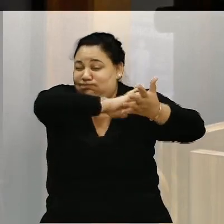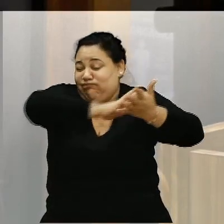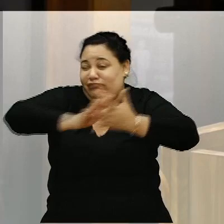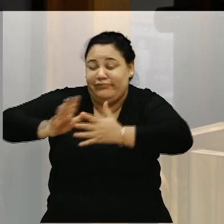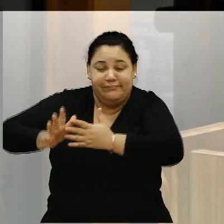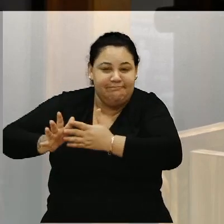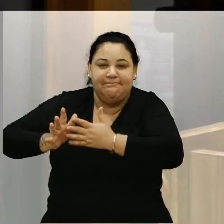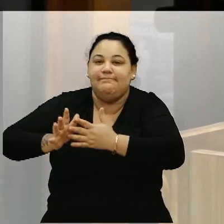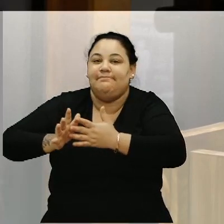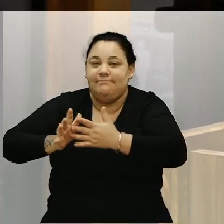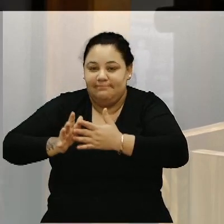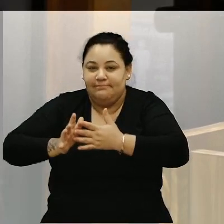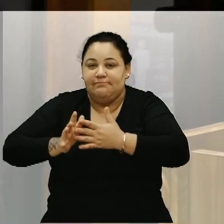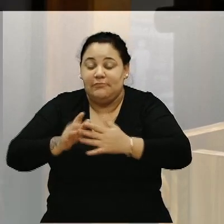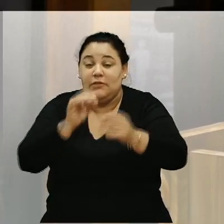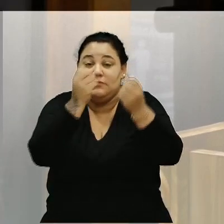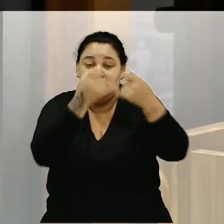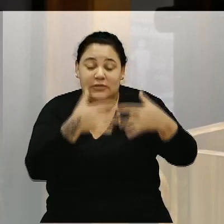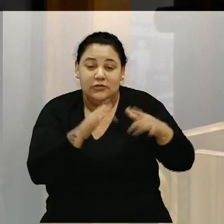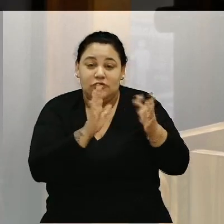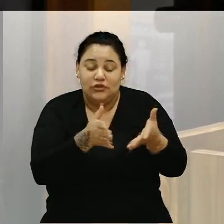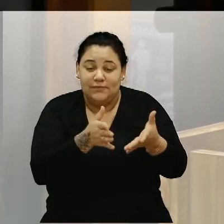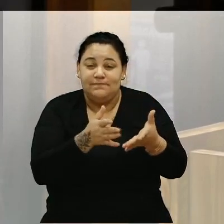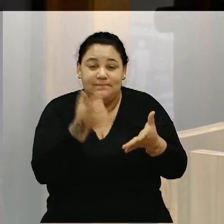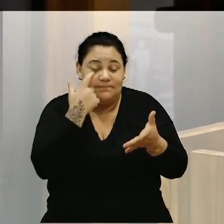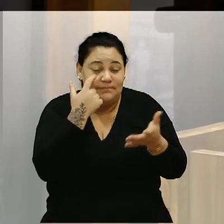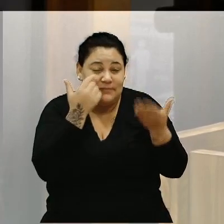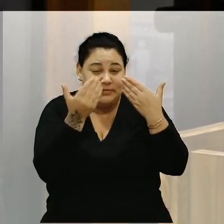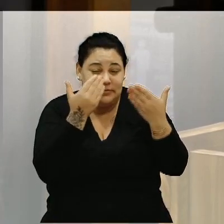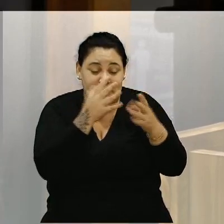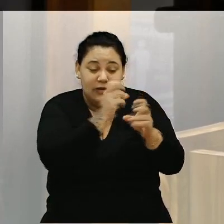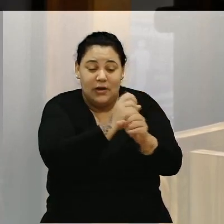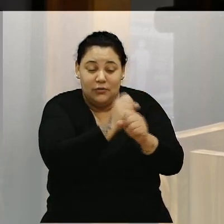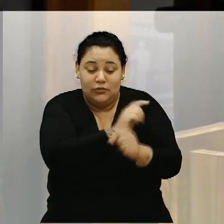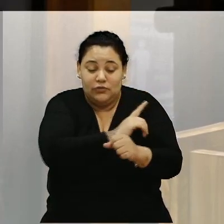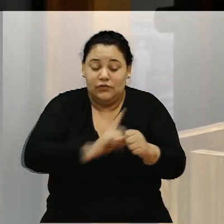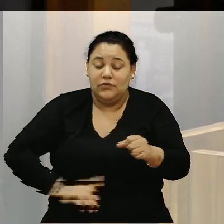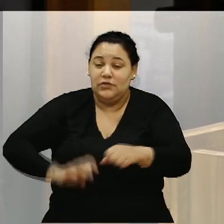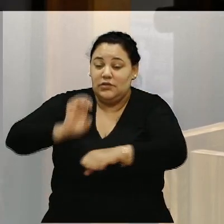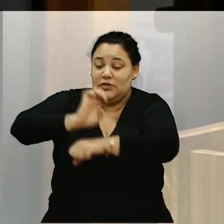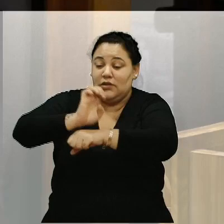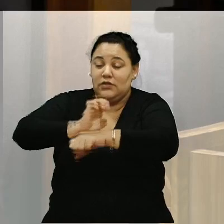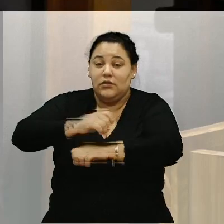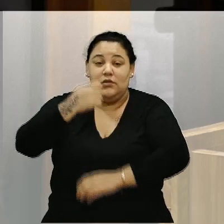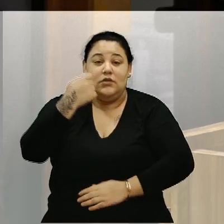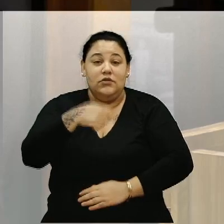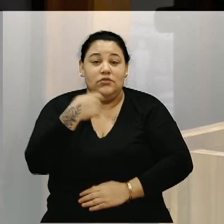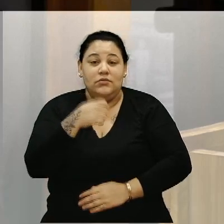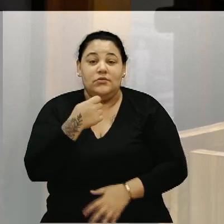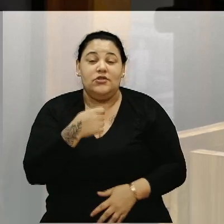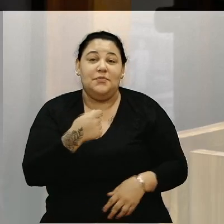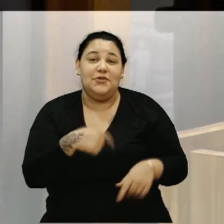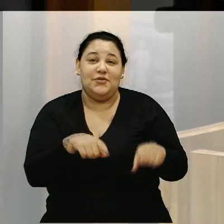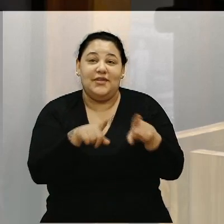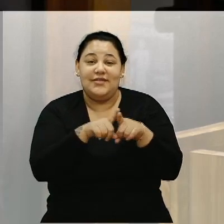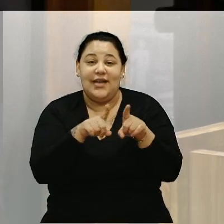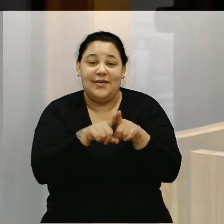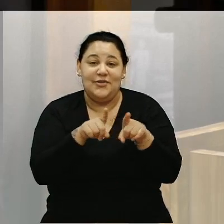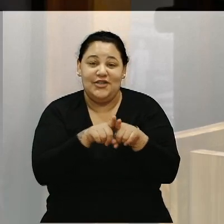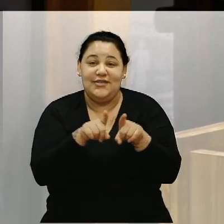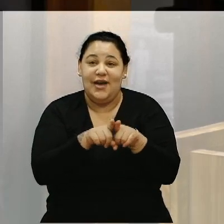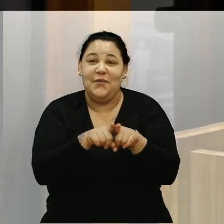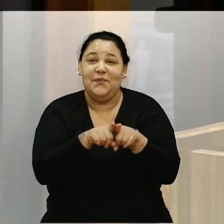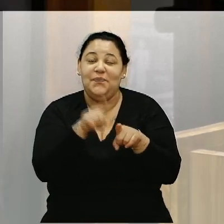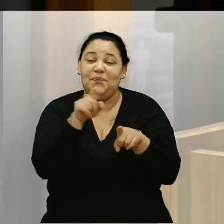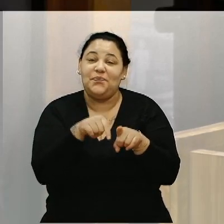Recentemente, conforme cálculos superficiais apresentados pelo governo do Estado, será necessário um aporte de aproximadamente 19 bilhões